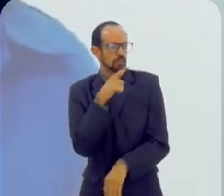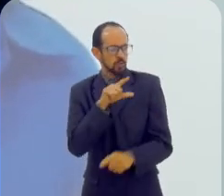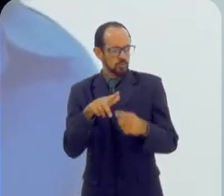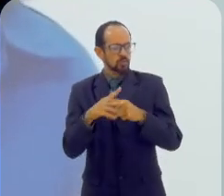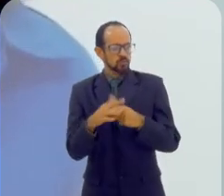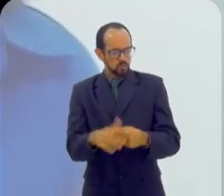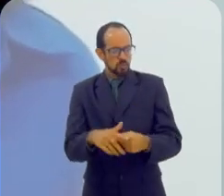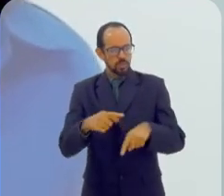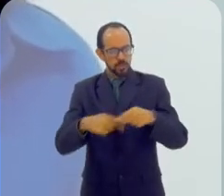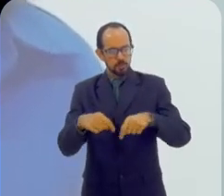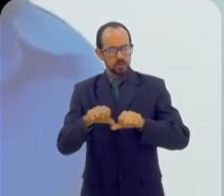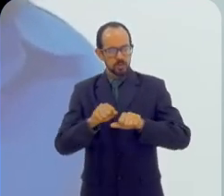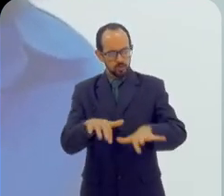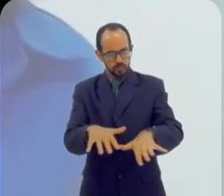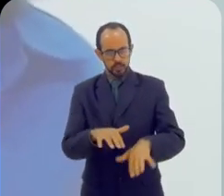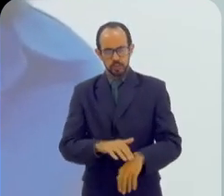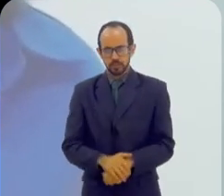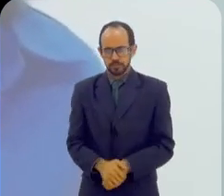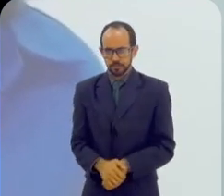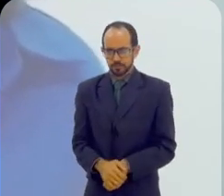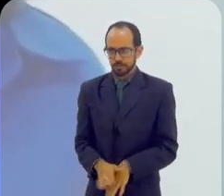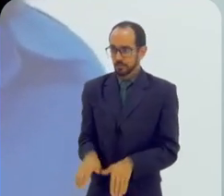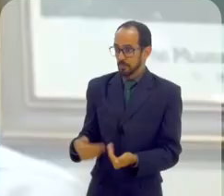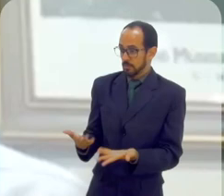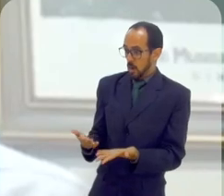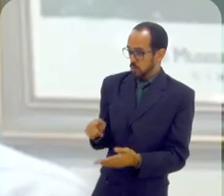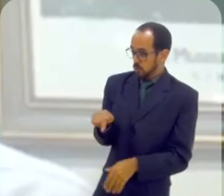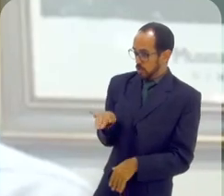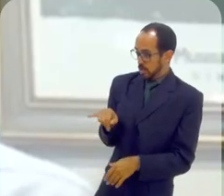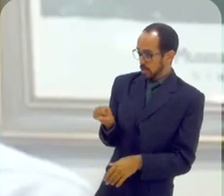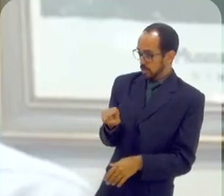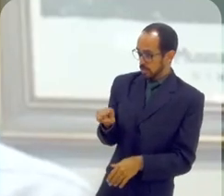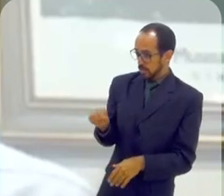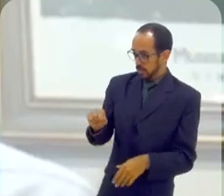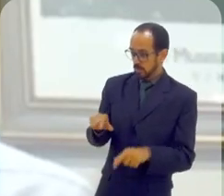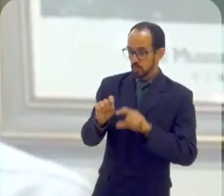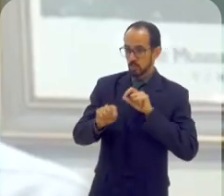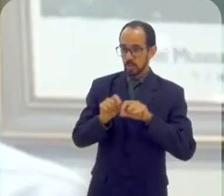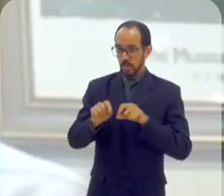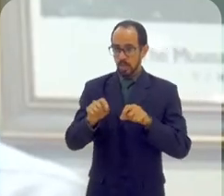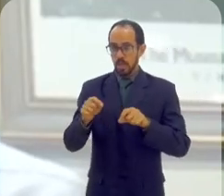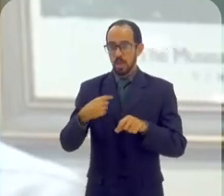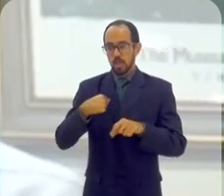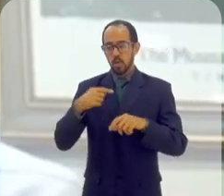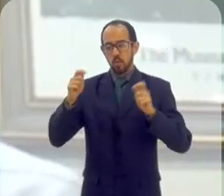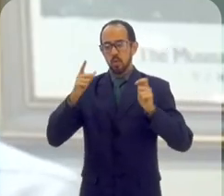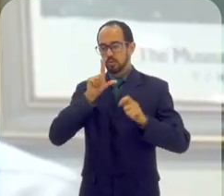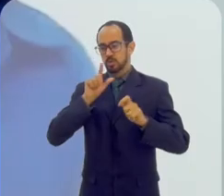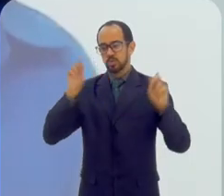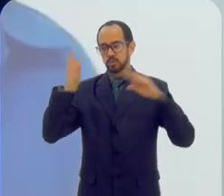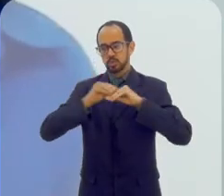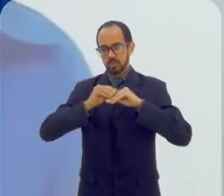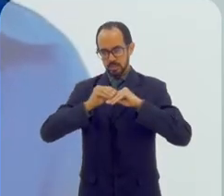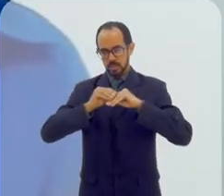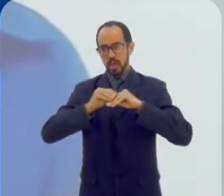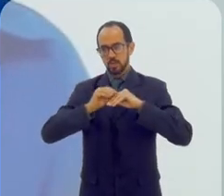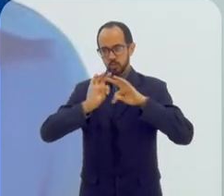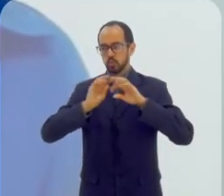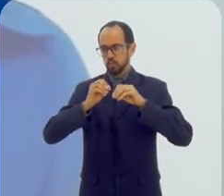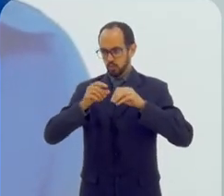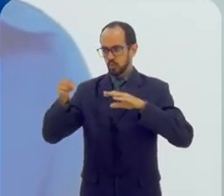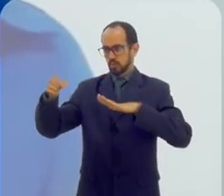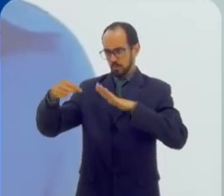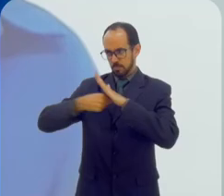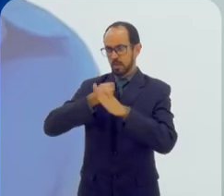né desse momento pode covid-19 eu vou falar para você que eu posso sintetizar tudo isso